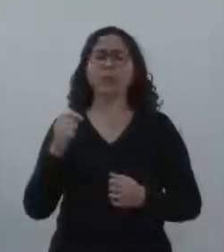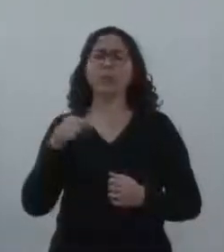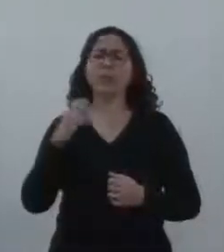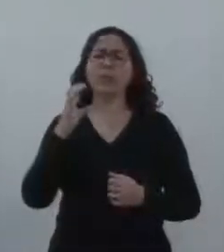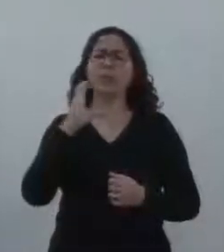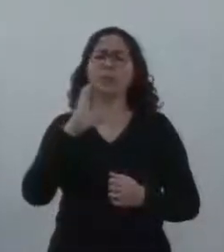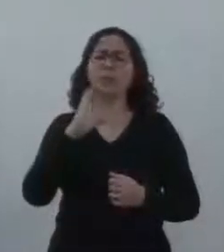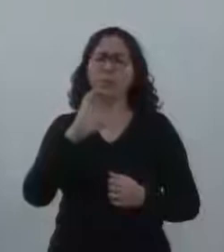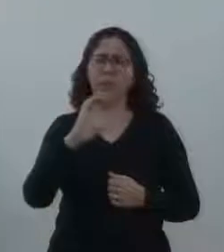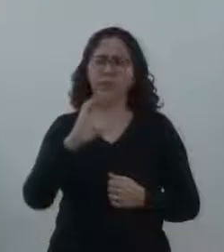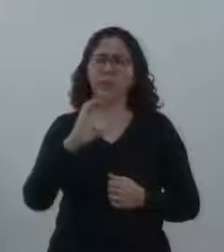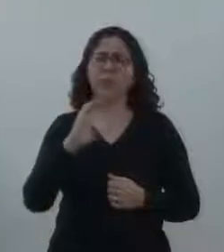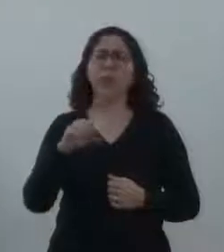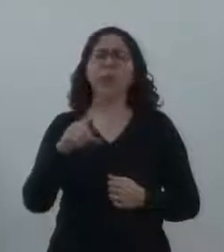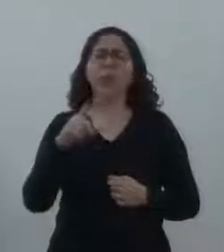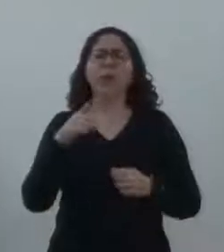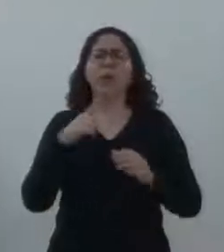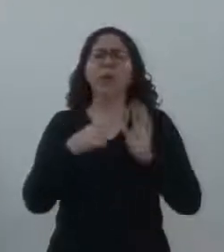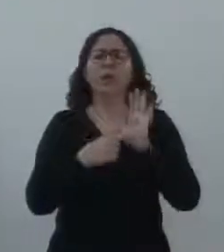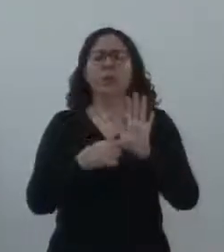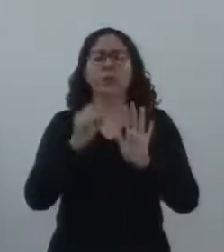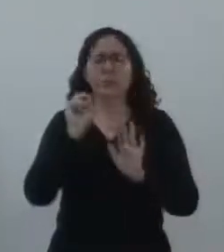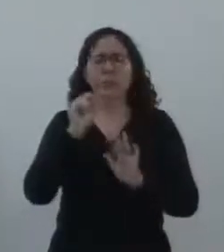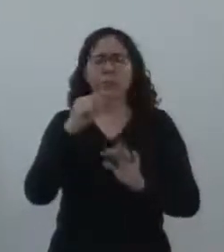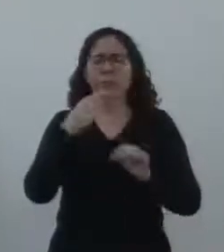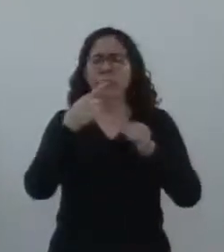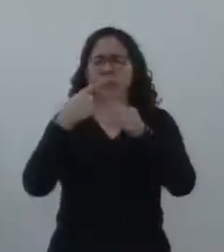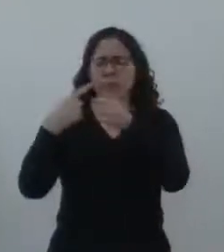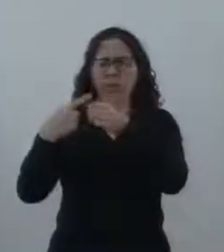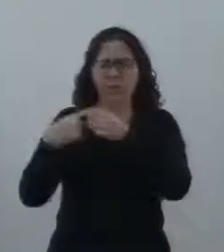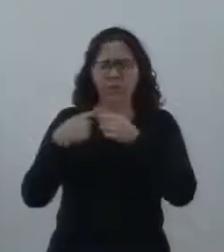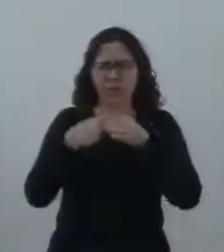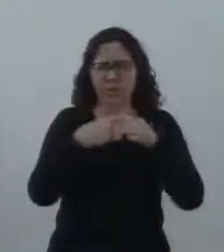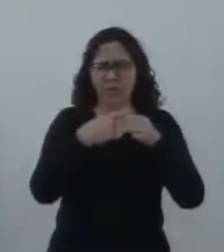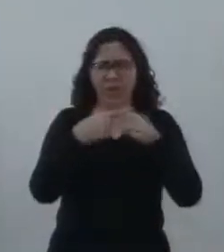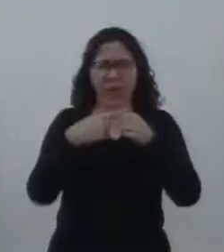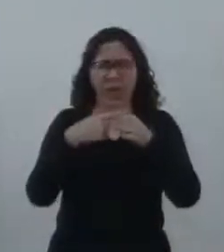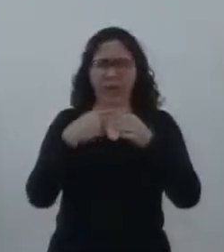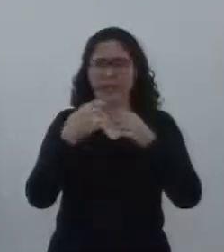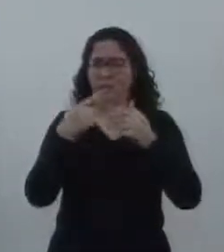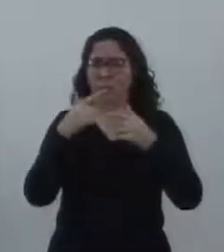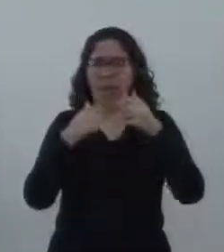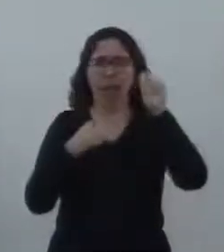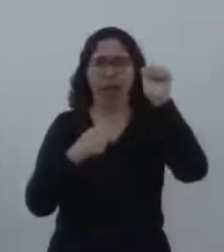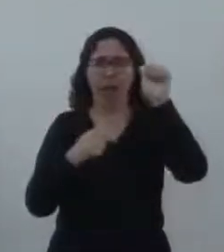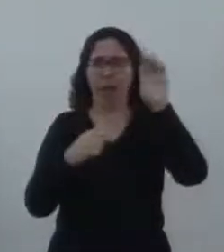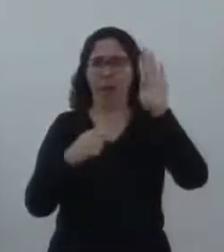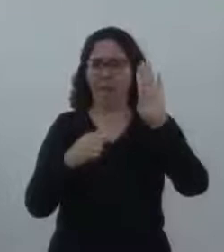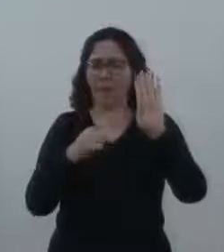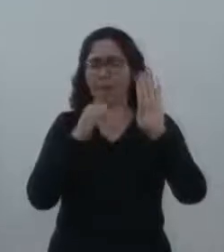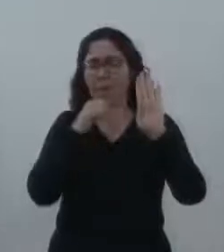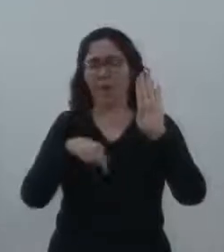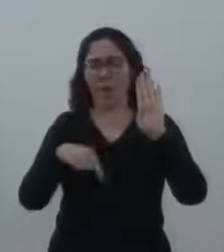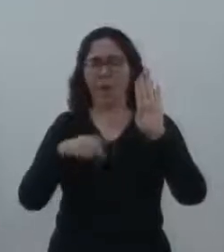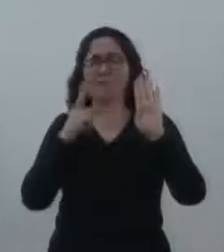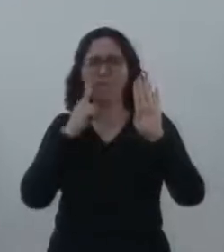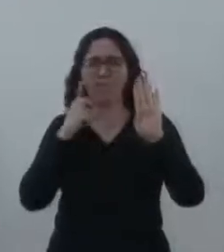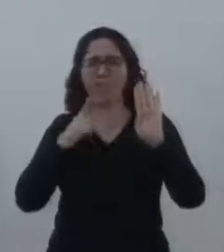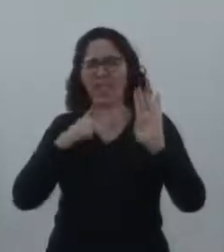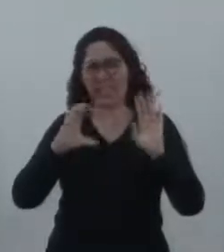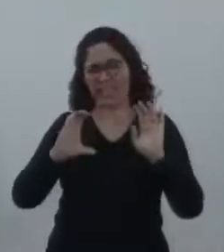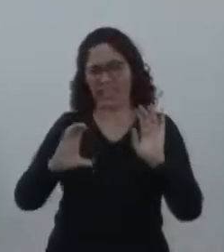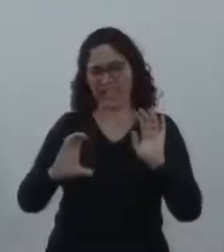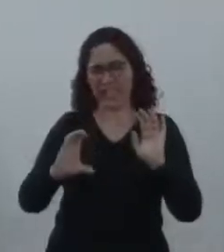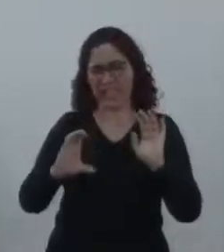C, o índice diz o seguinte, que as cidades que não atingem o A e o B, portanto, o caso de Vinhedo, que está com a nota